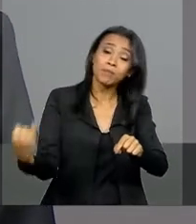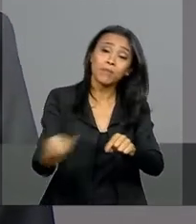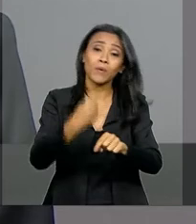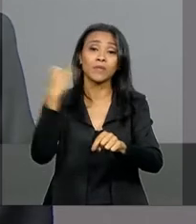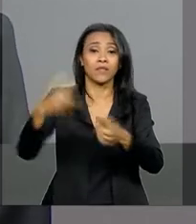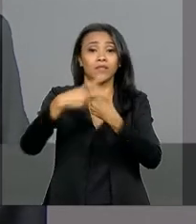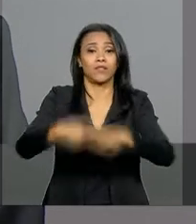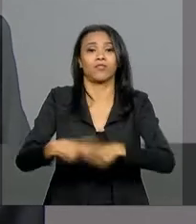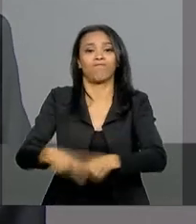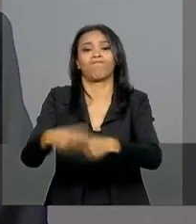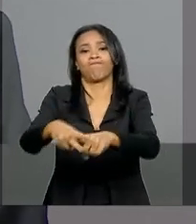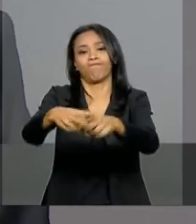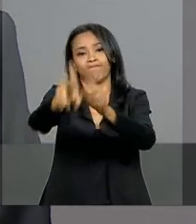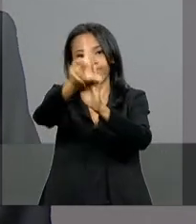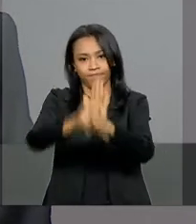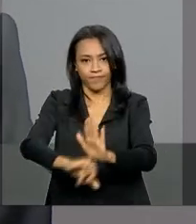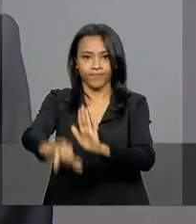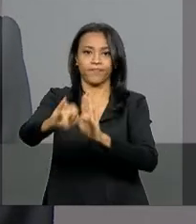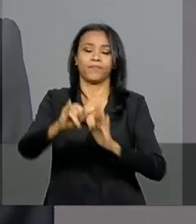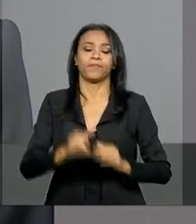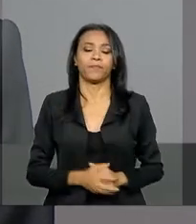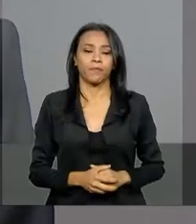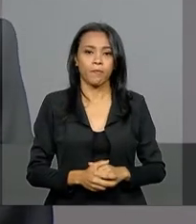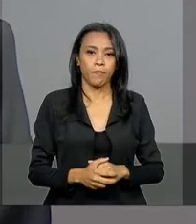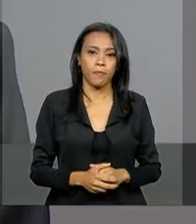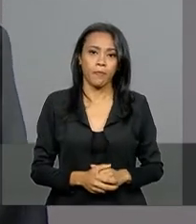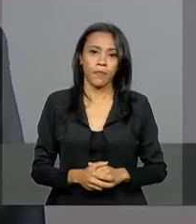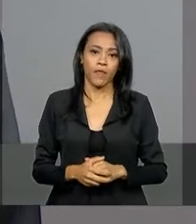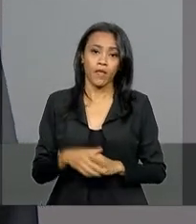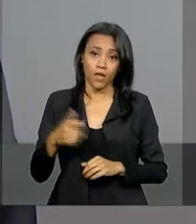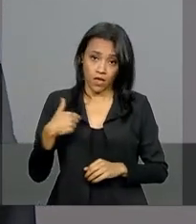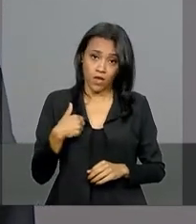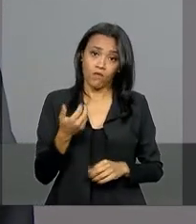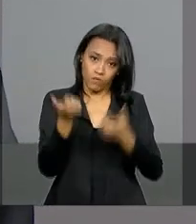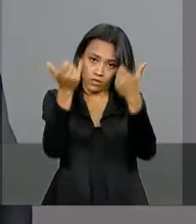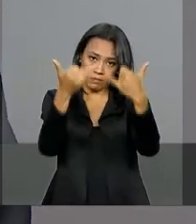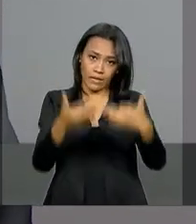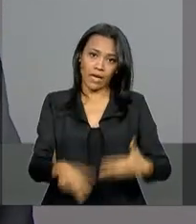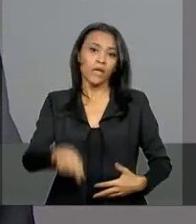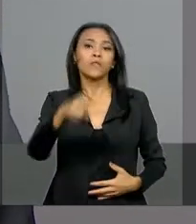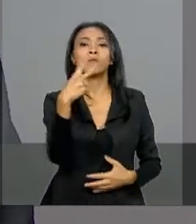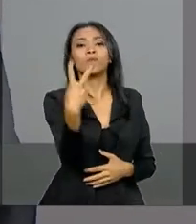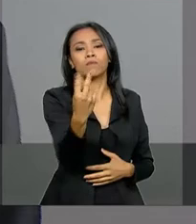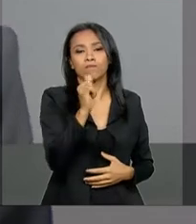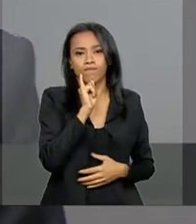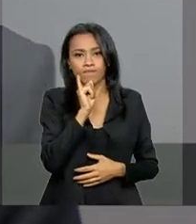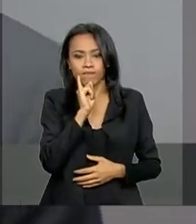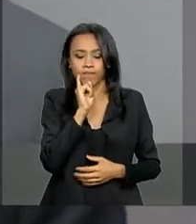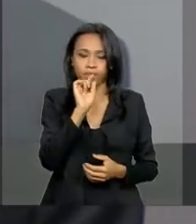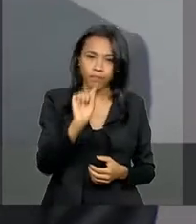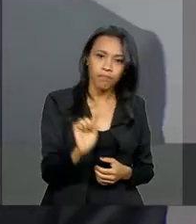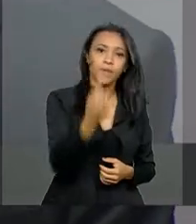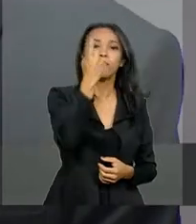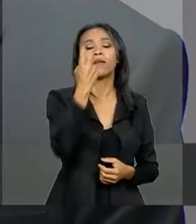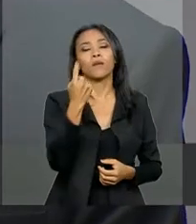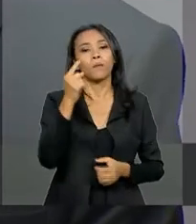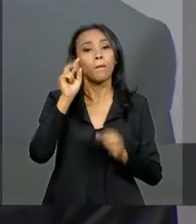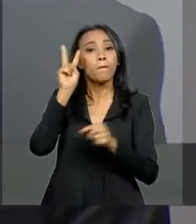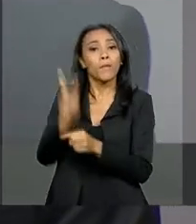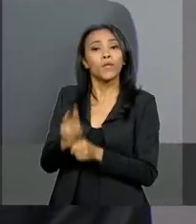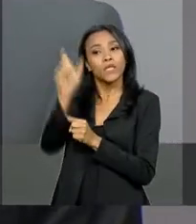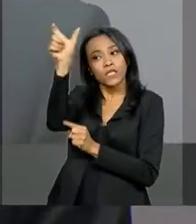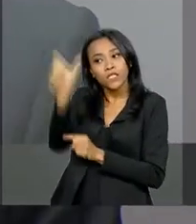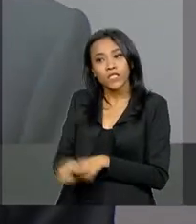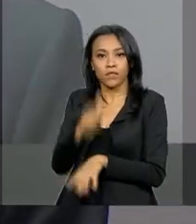legislação do apenas dois exemplos primeiro a proteção da imagem